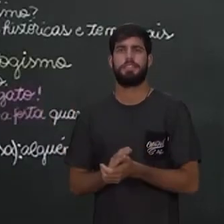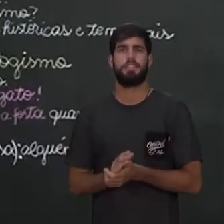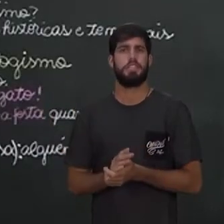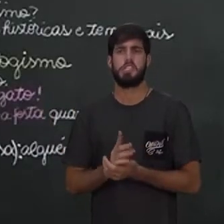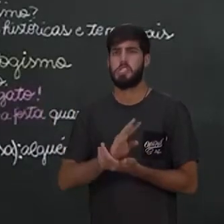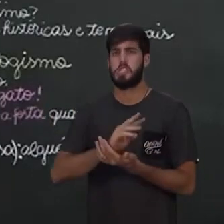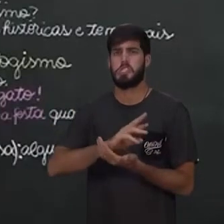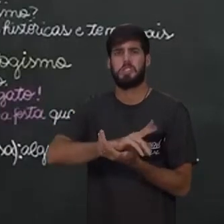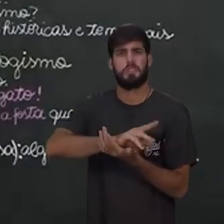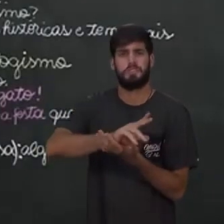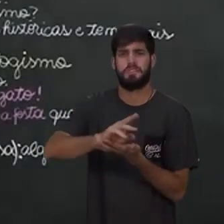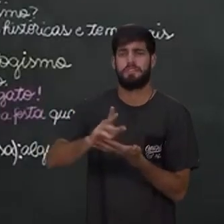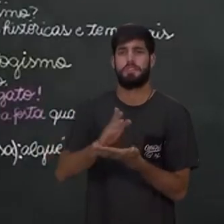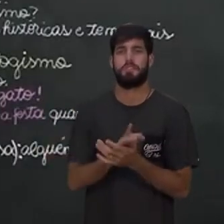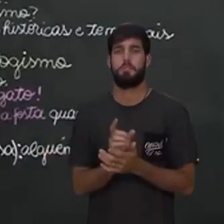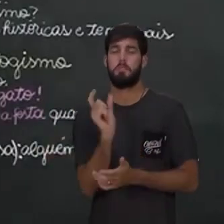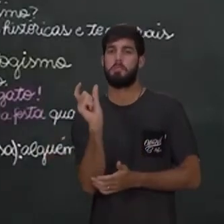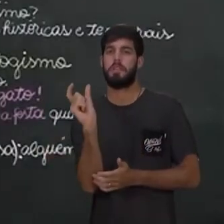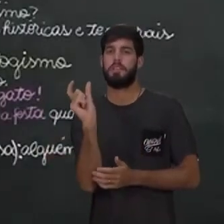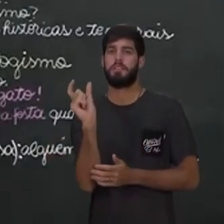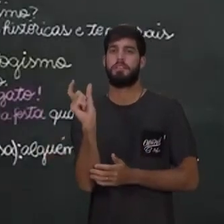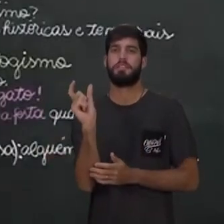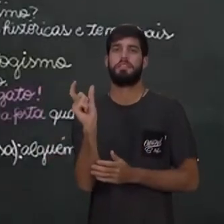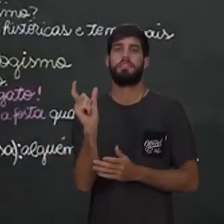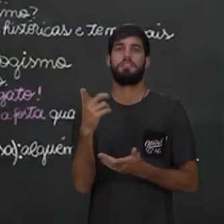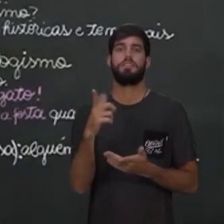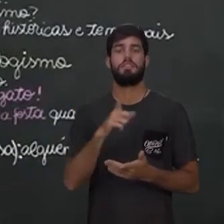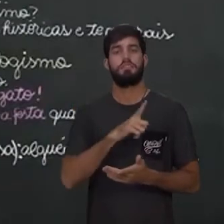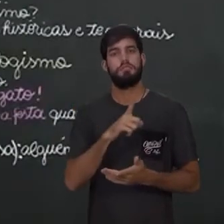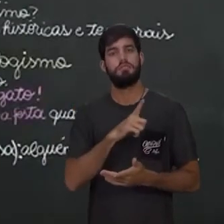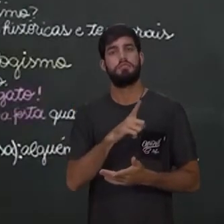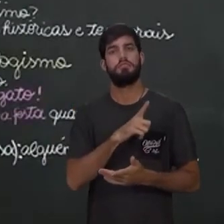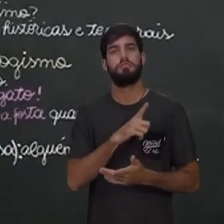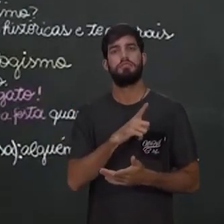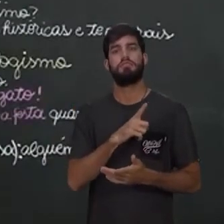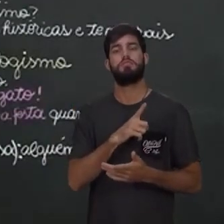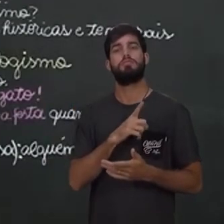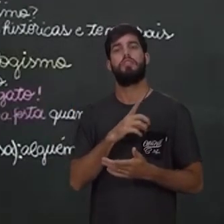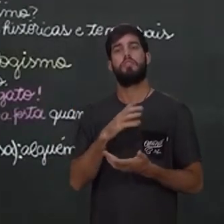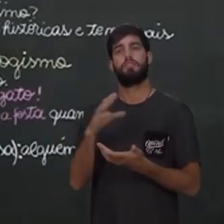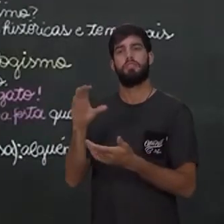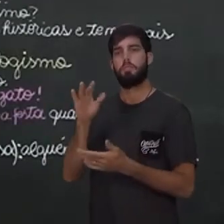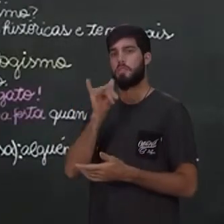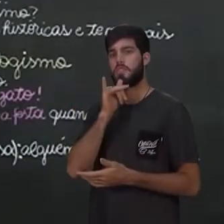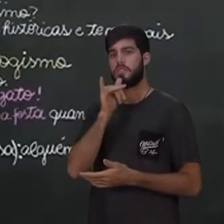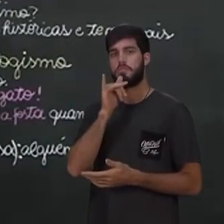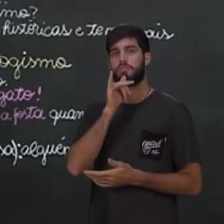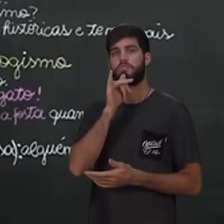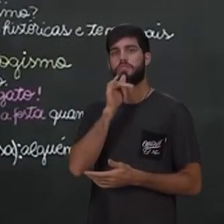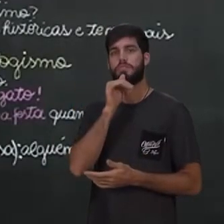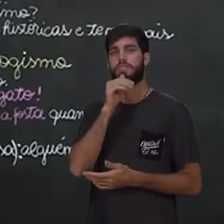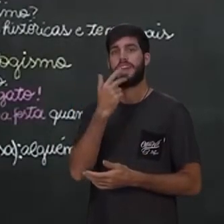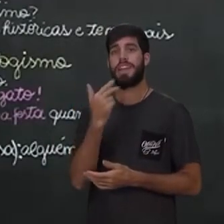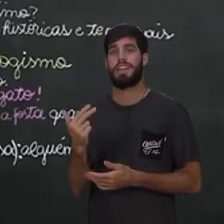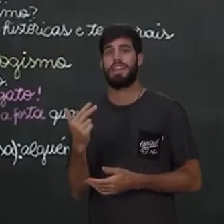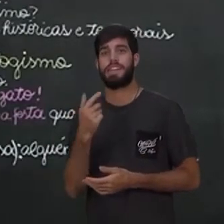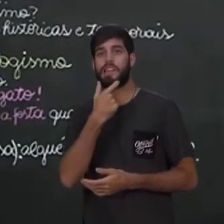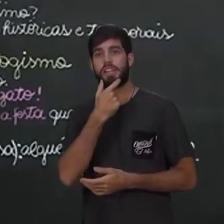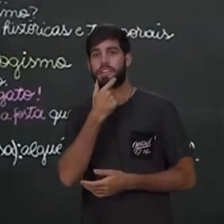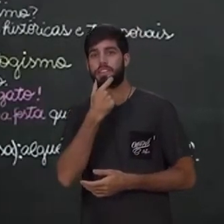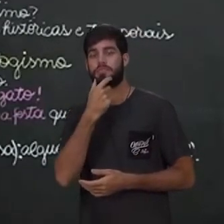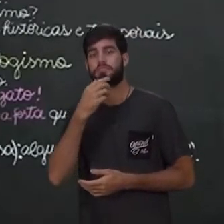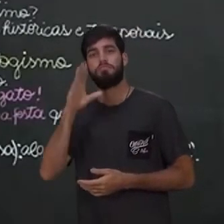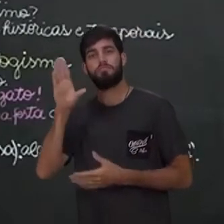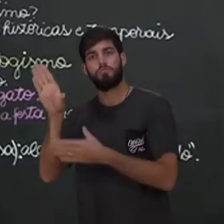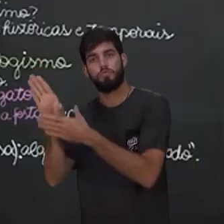drive, todas essas expressões e palavras compõem estrangeirismos, porque elas vêm da língua inglesa e a gente coloca no nosso idioma,